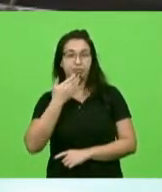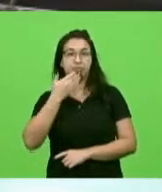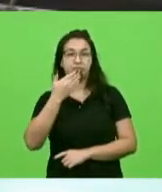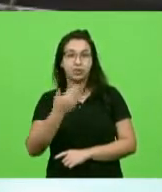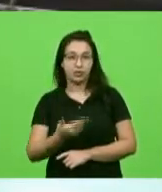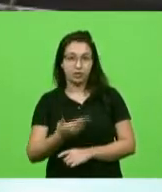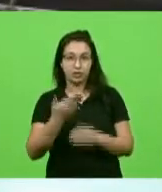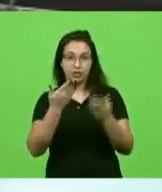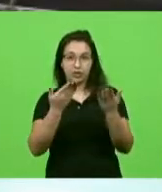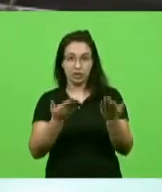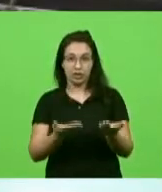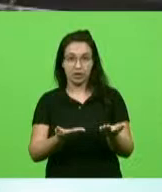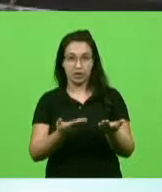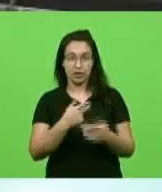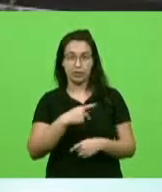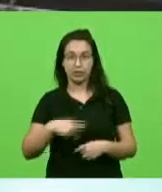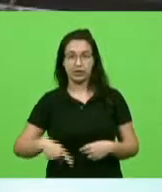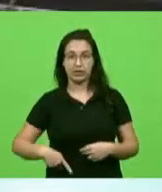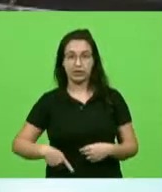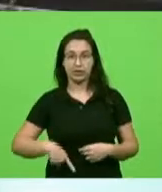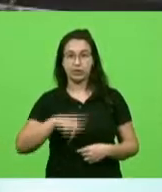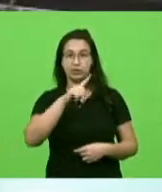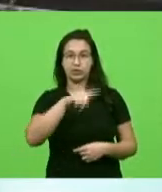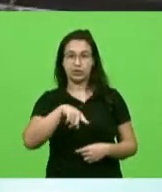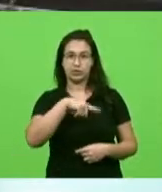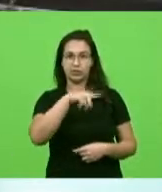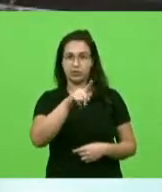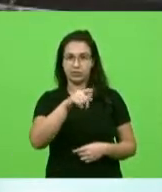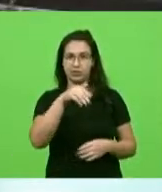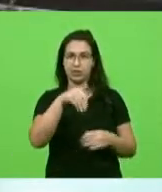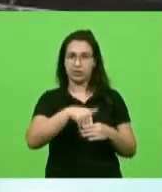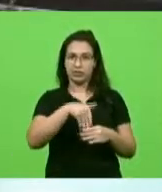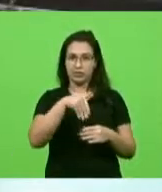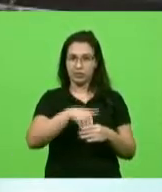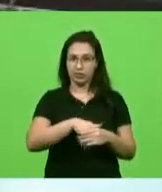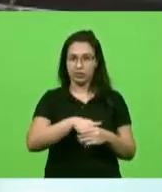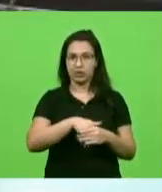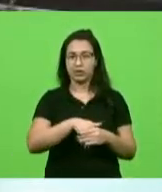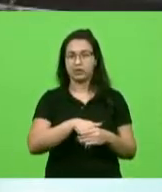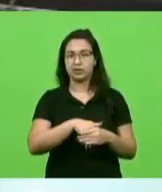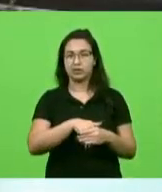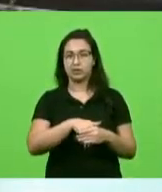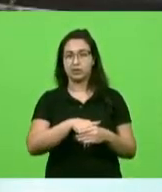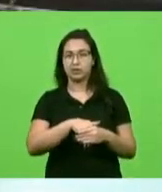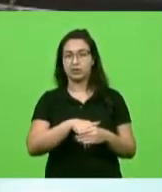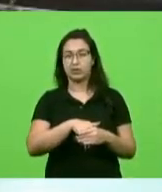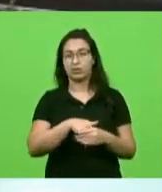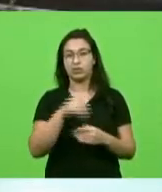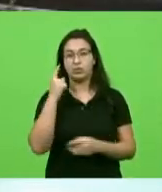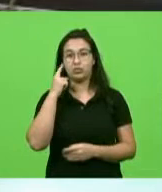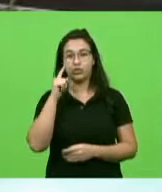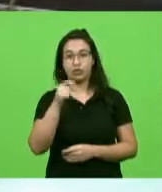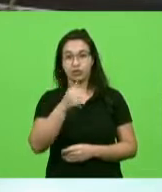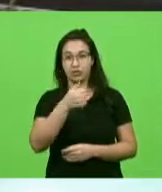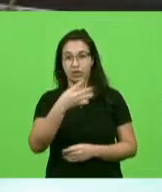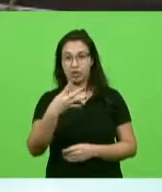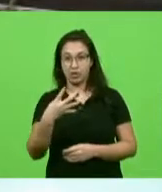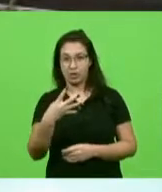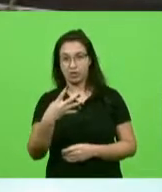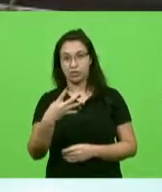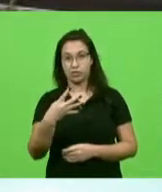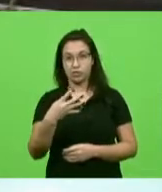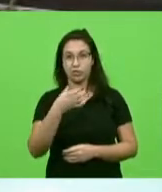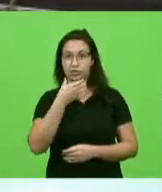ao presidente o adiamento da sessão de votação designada para o dia 14 de dezembro,